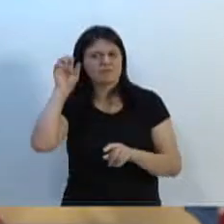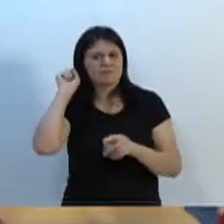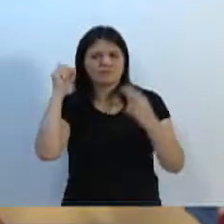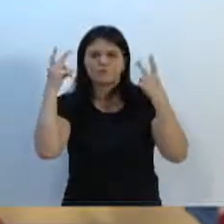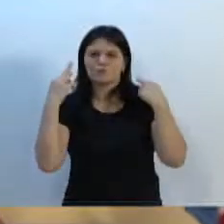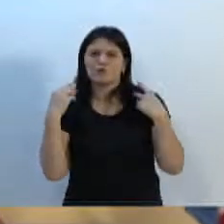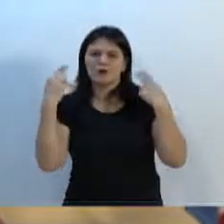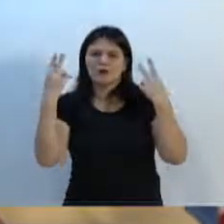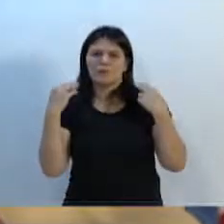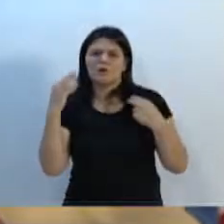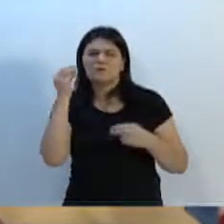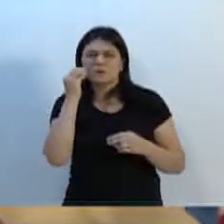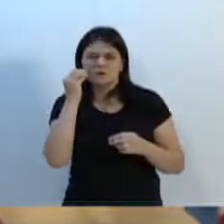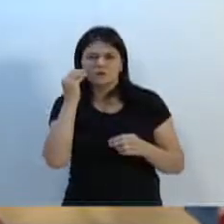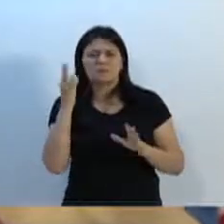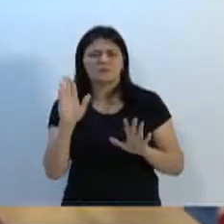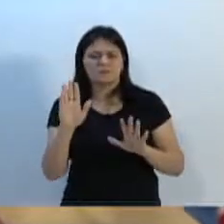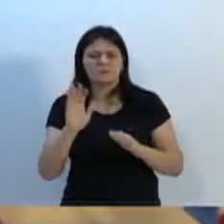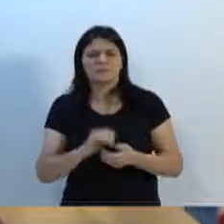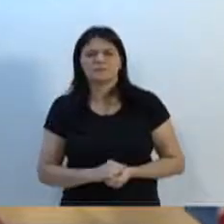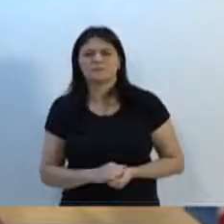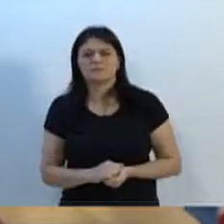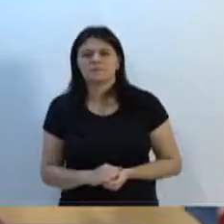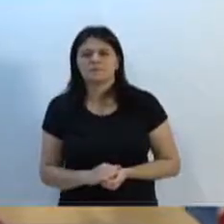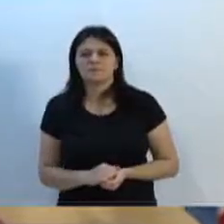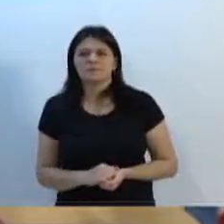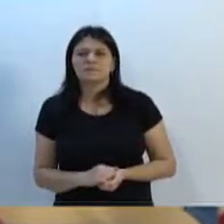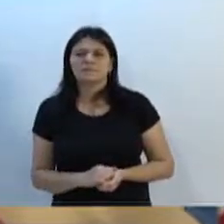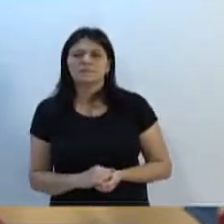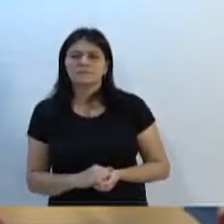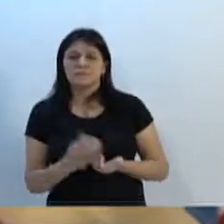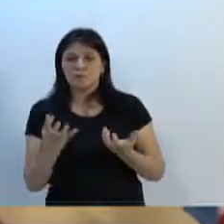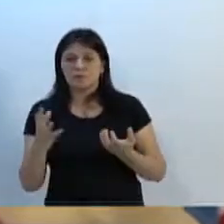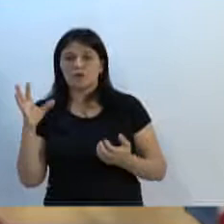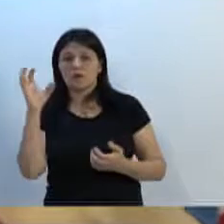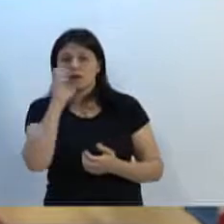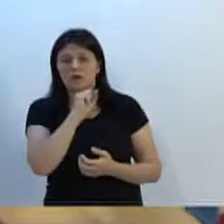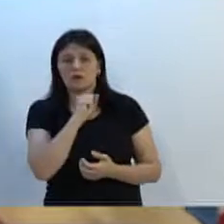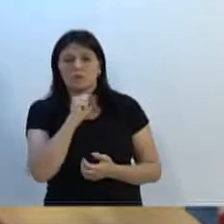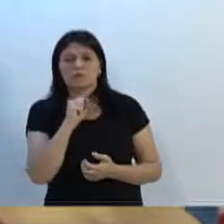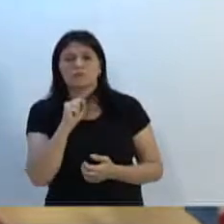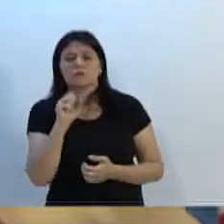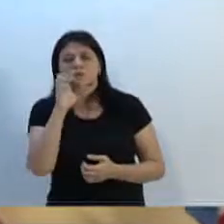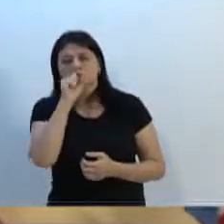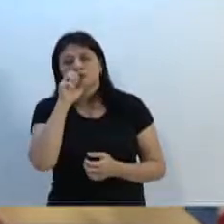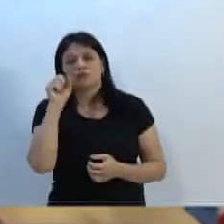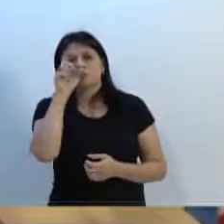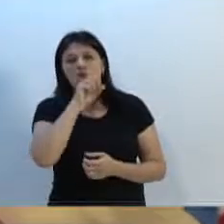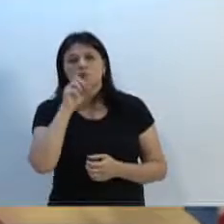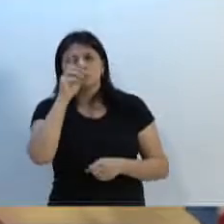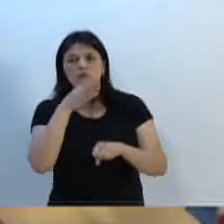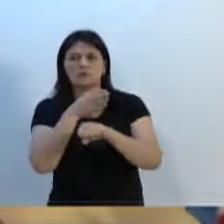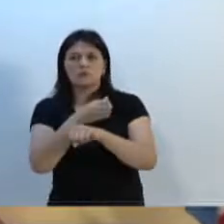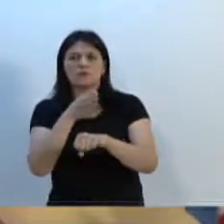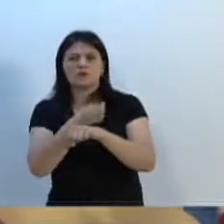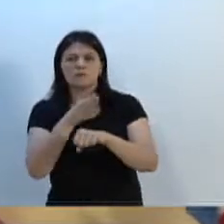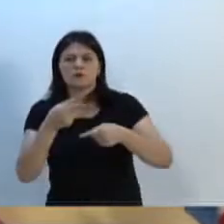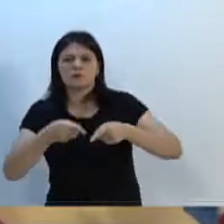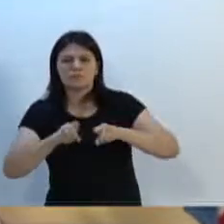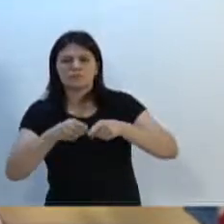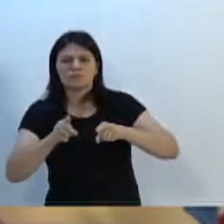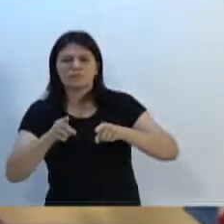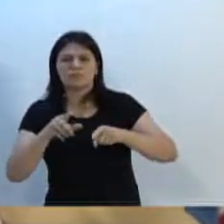A gente está tentando resolver esse problema. Eu queria passar rapidamente. No final de semana nós estivemos participando da 4ª churrascada da Patota